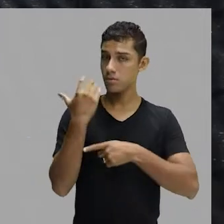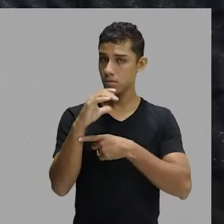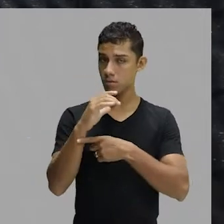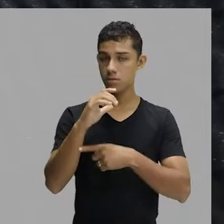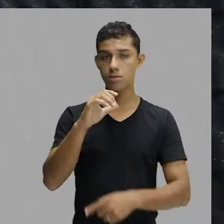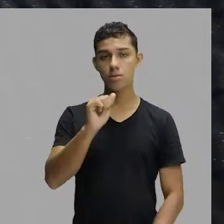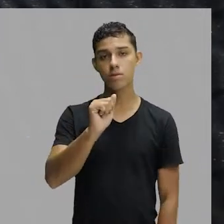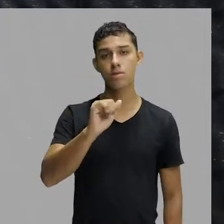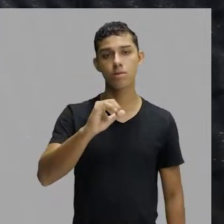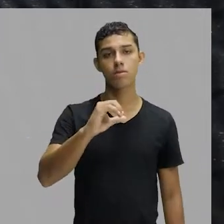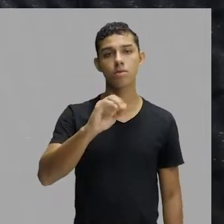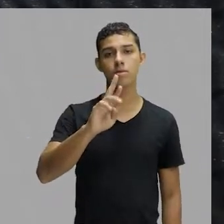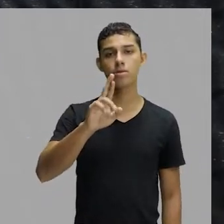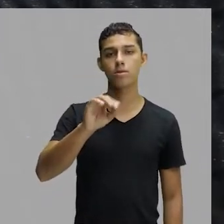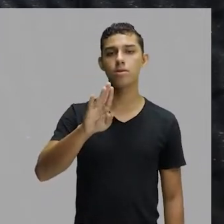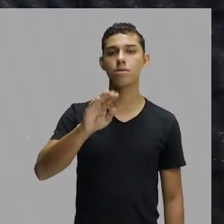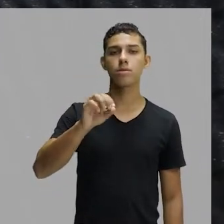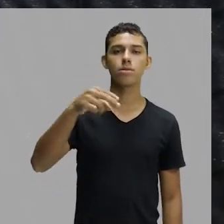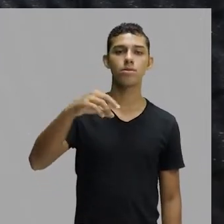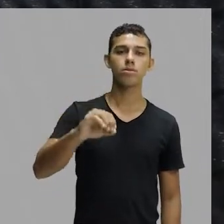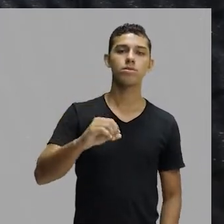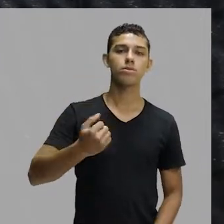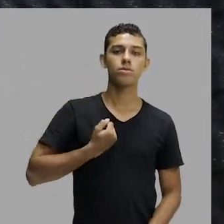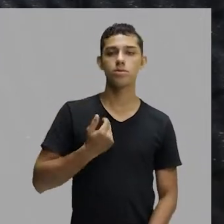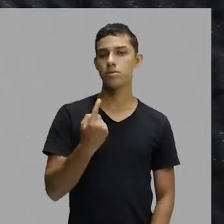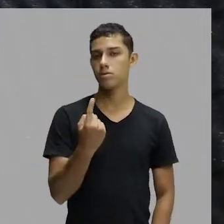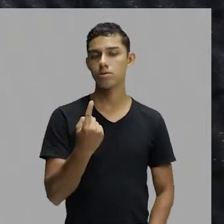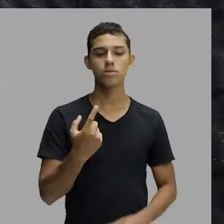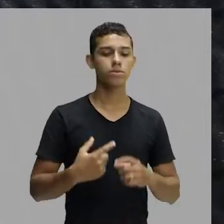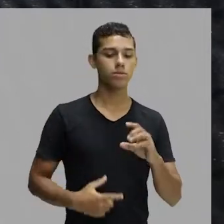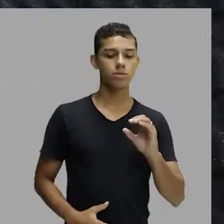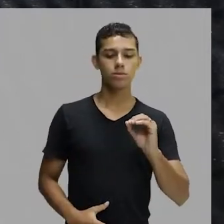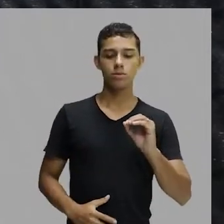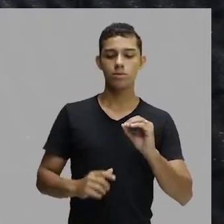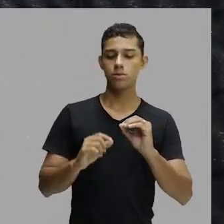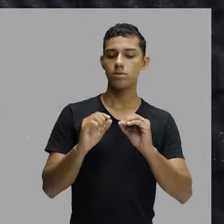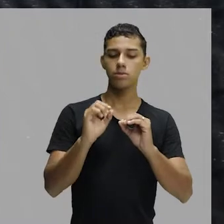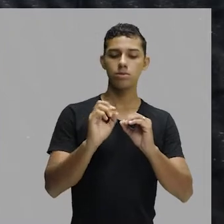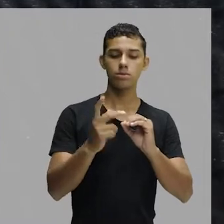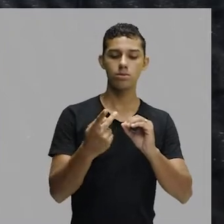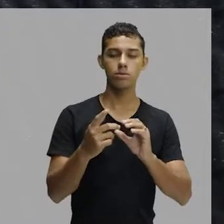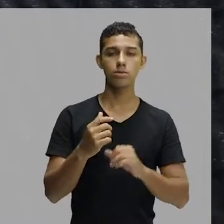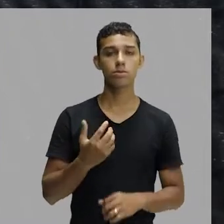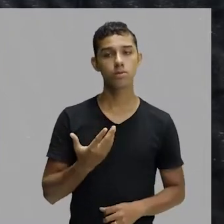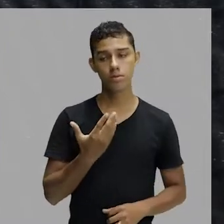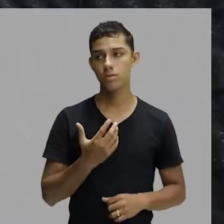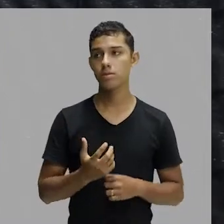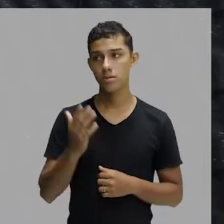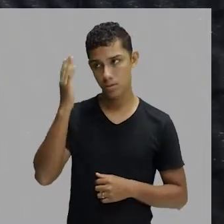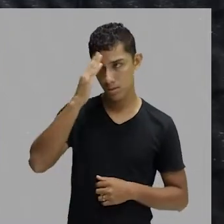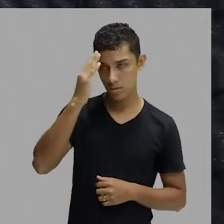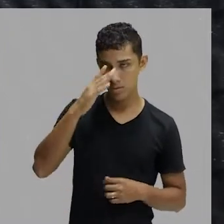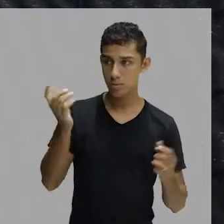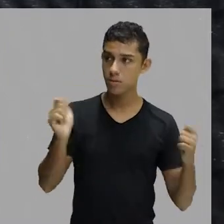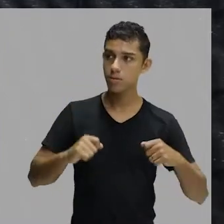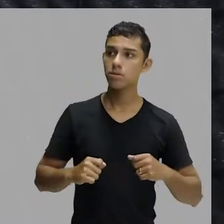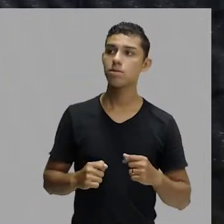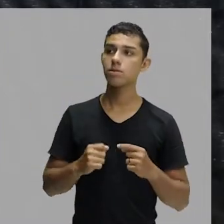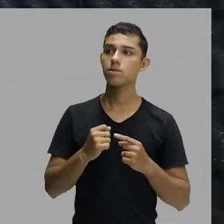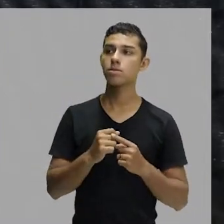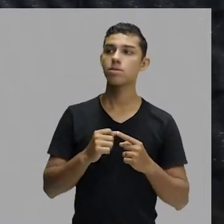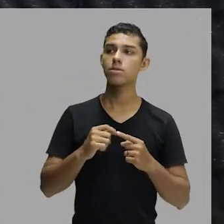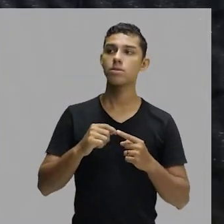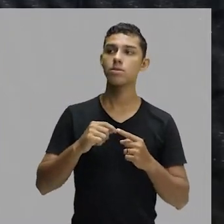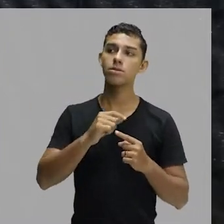o grupo hidroxila. E agora, eu entendo que eu devo numerar no